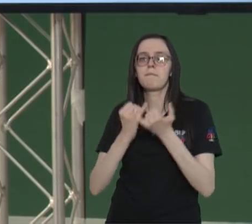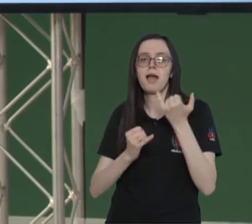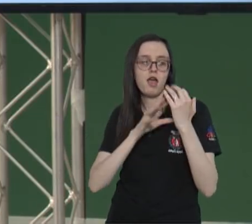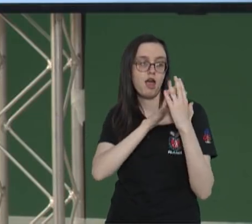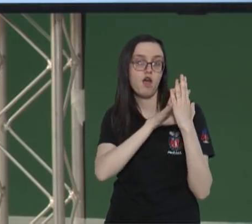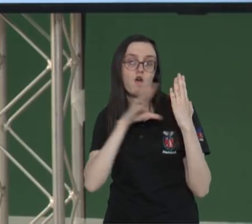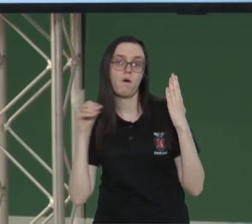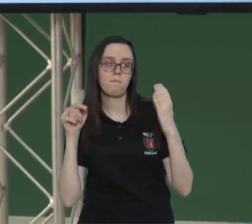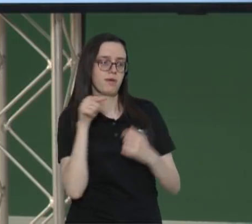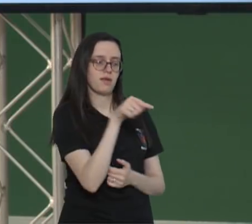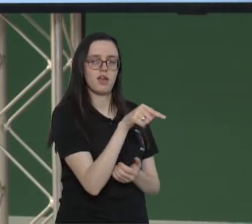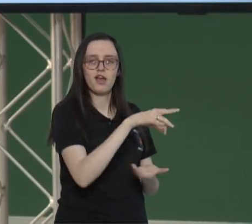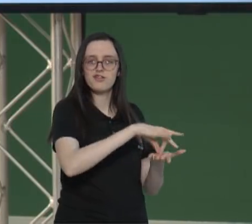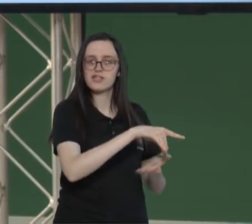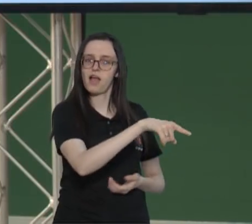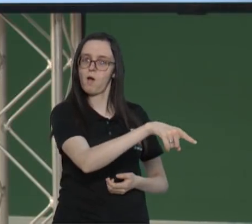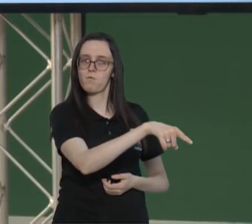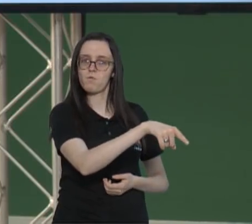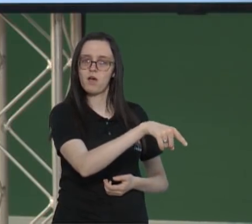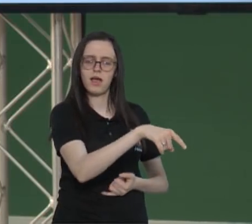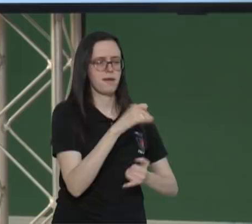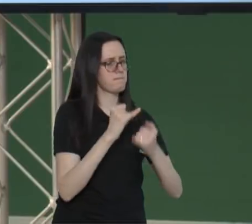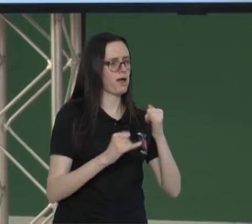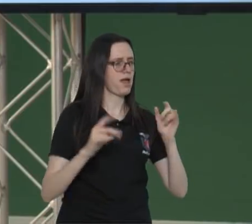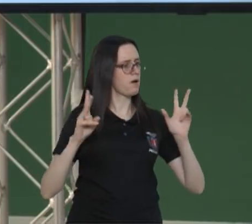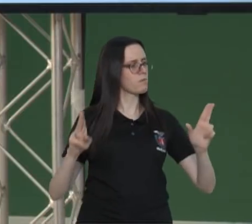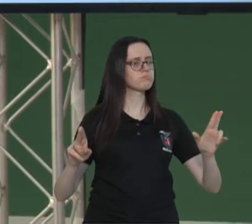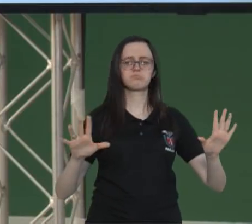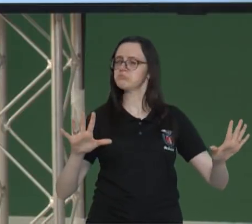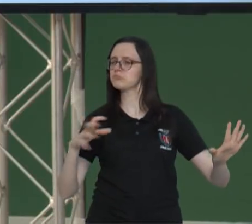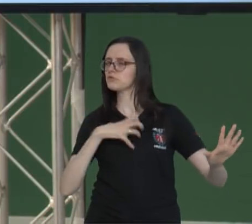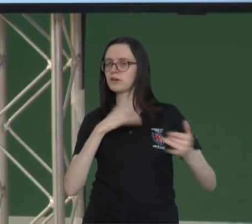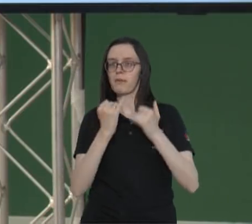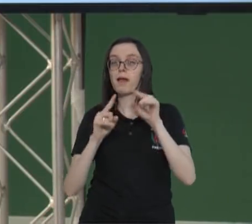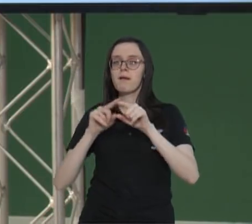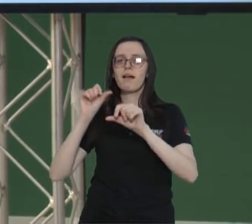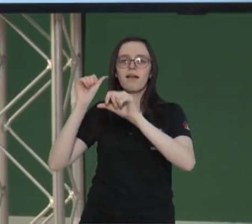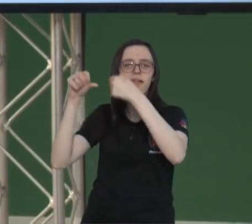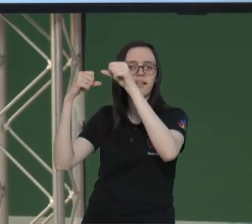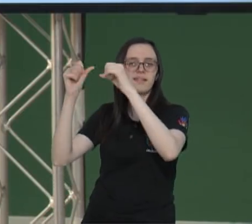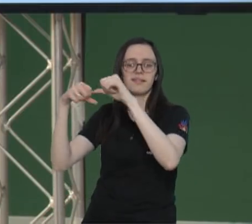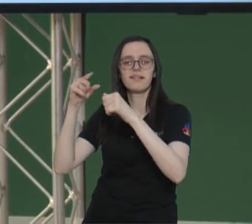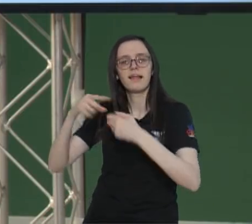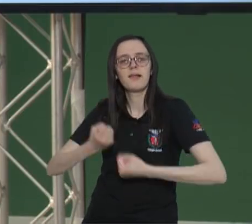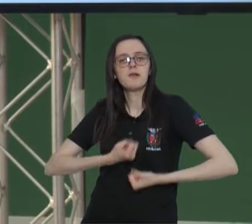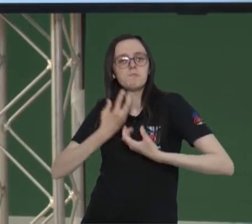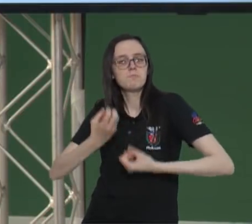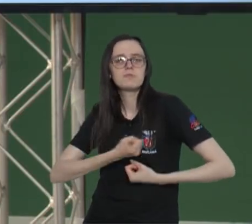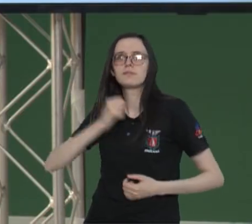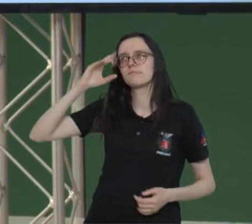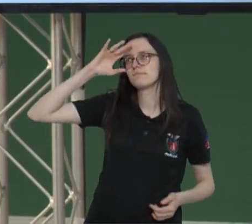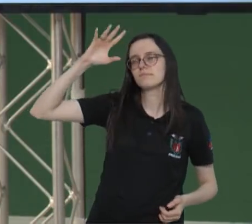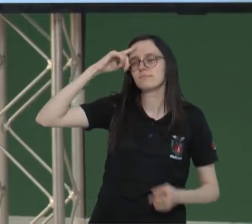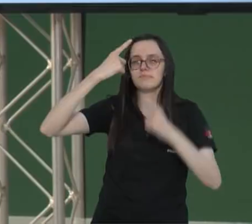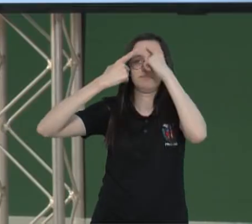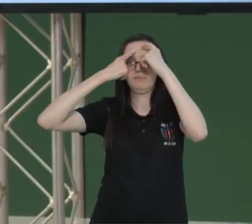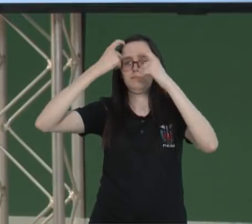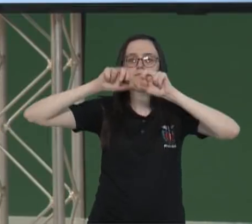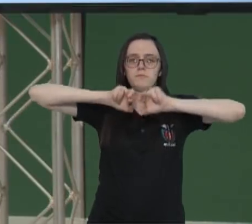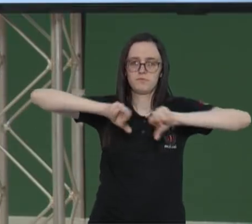né? O formato do classificado real para fazer essa brincadeira poética aí com a imaginação, com a